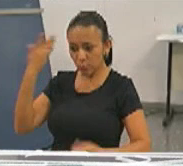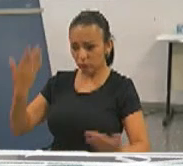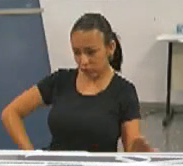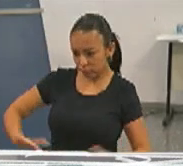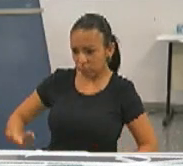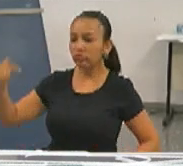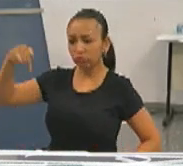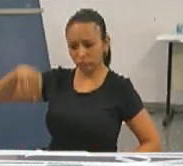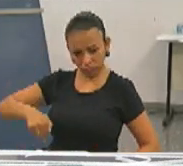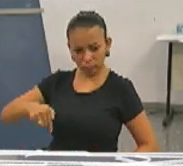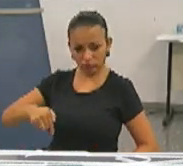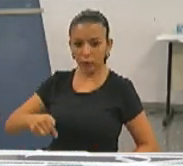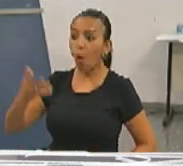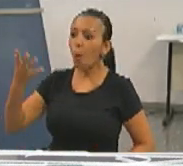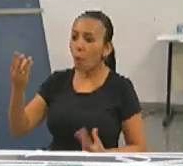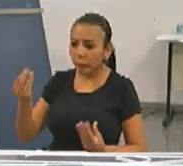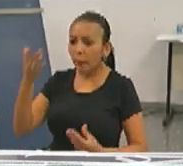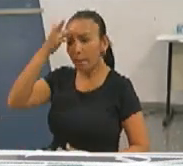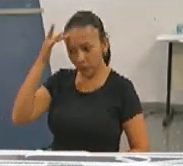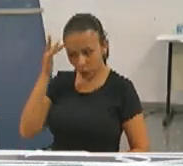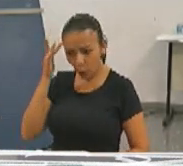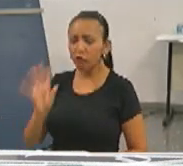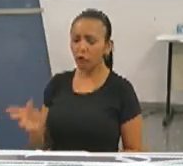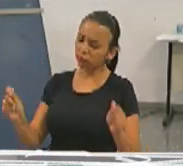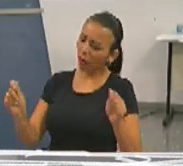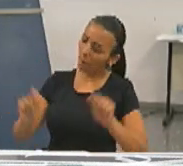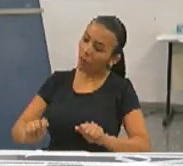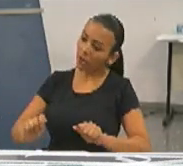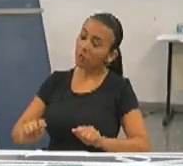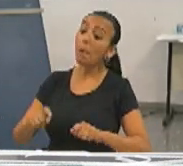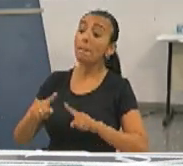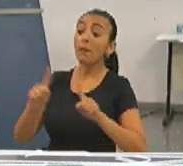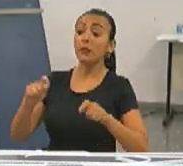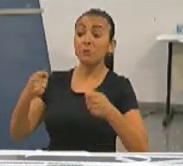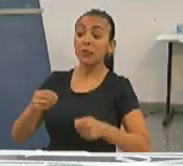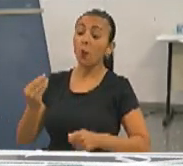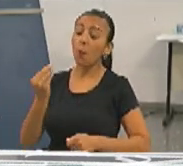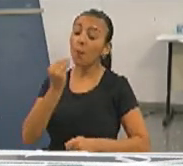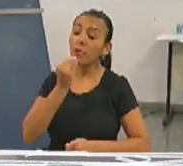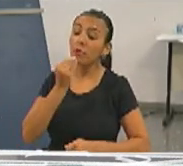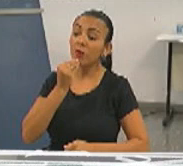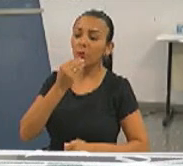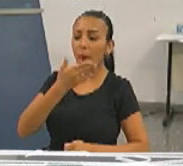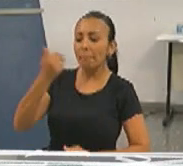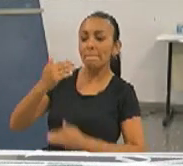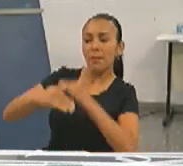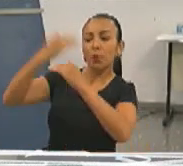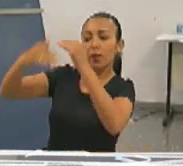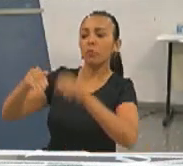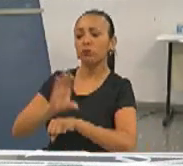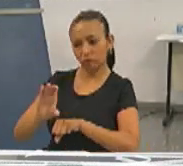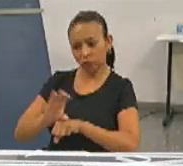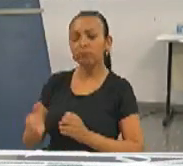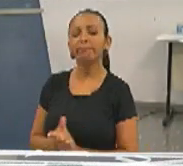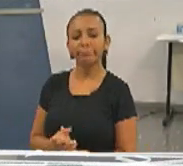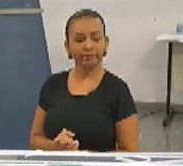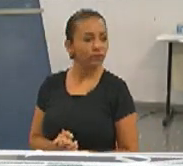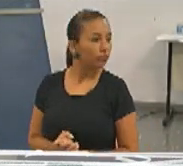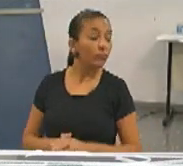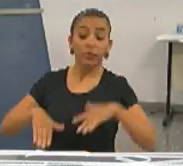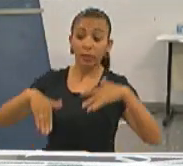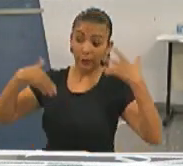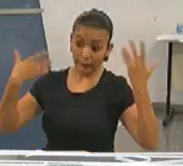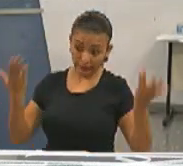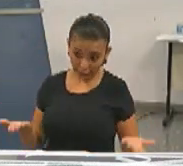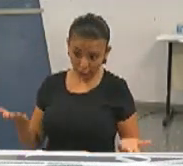Né. É um quadro de pessoal capacitado e que precisa de oportunidades para se capacitar cada vez mais. Né. Então,